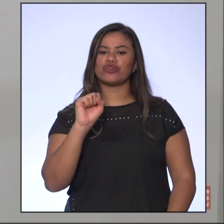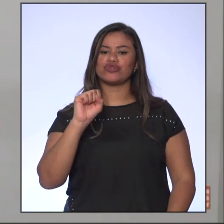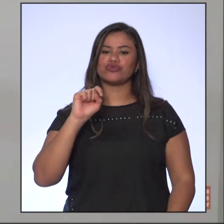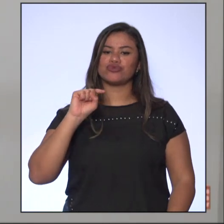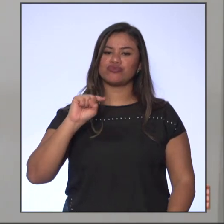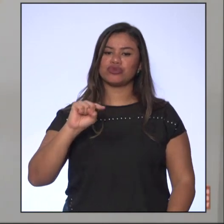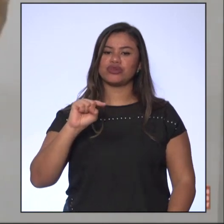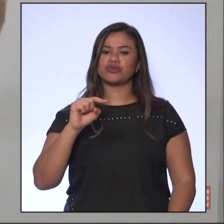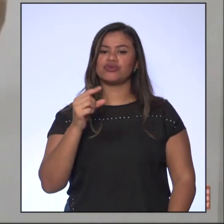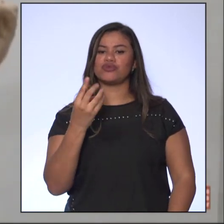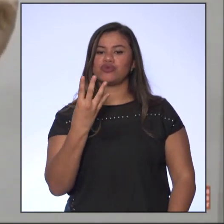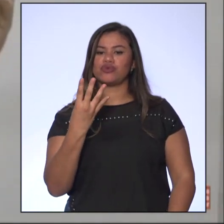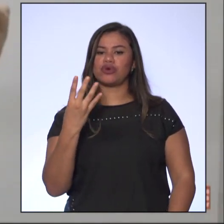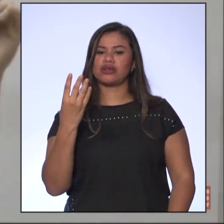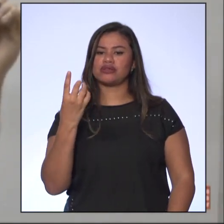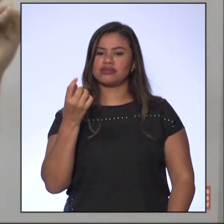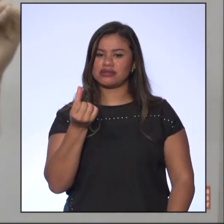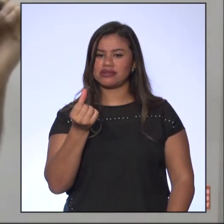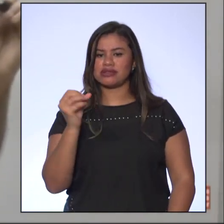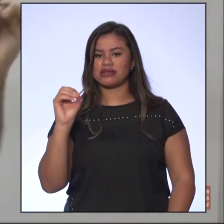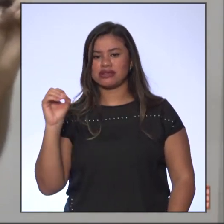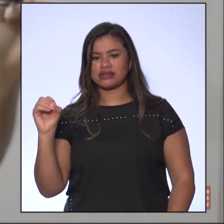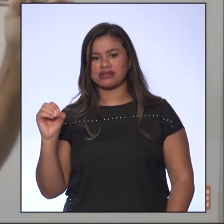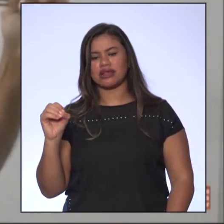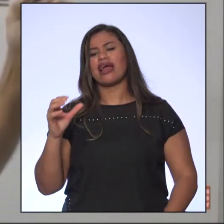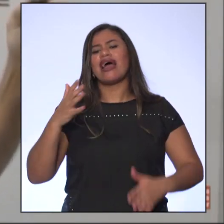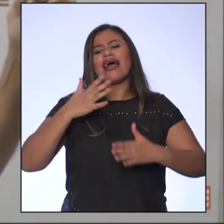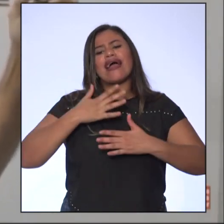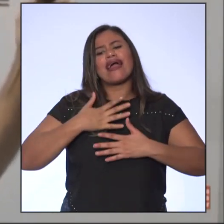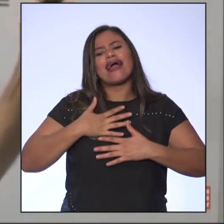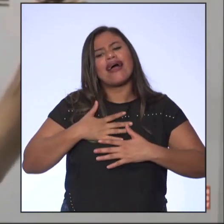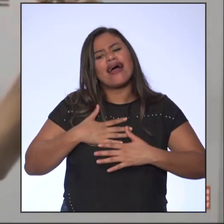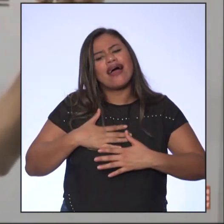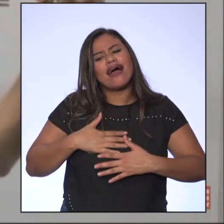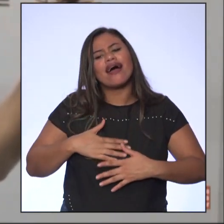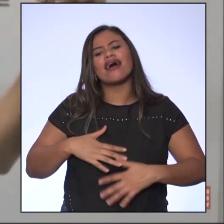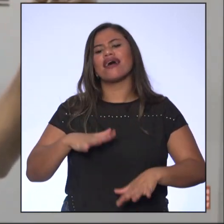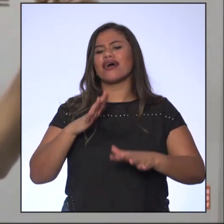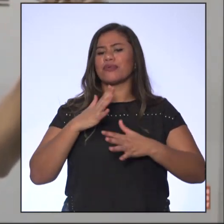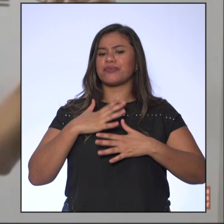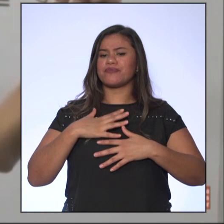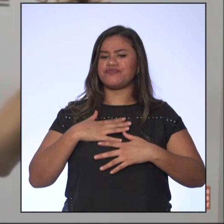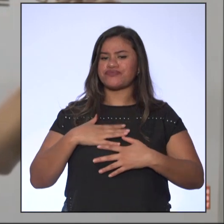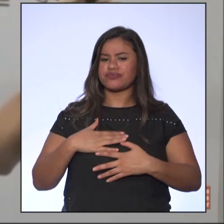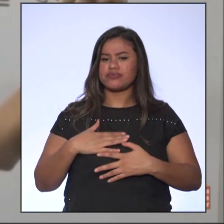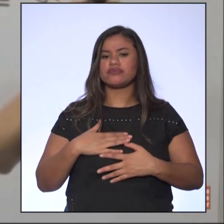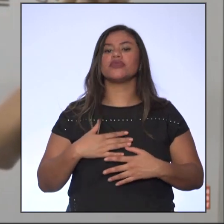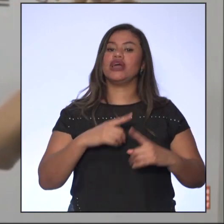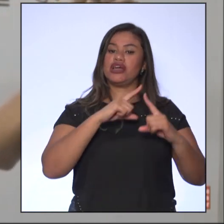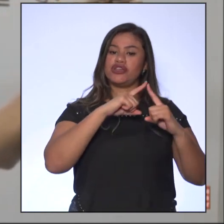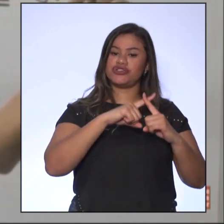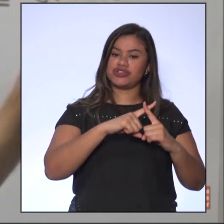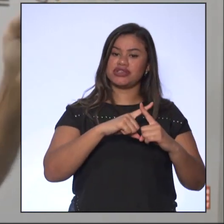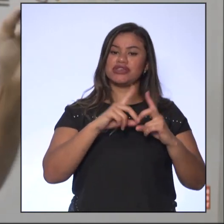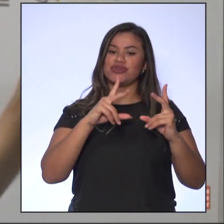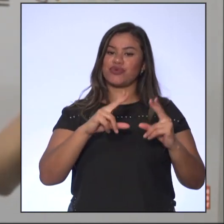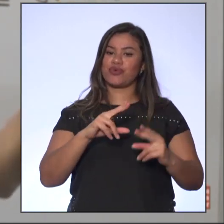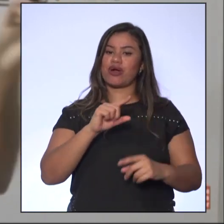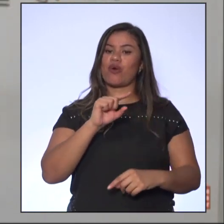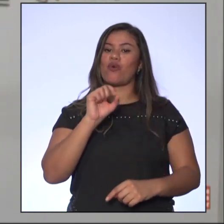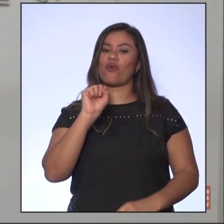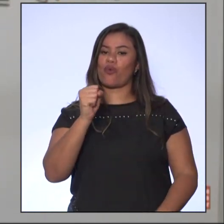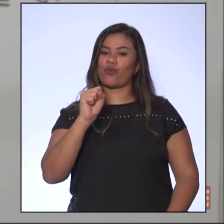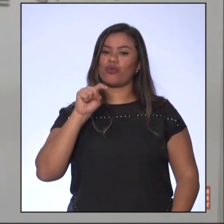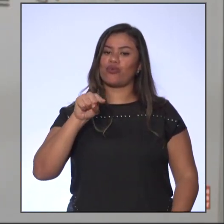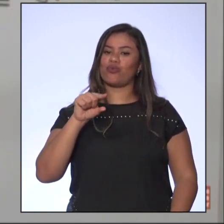agora? Está multiplicando, passa de... Na calma. 8 vezes 4.600. E aí